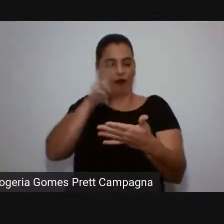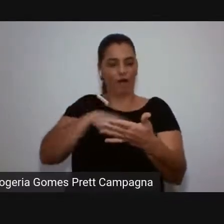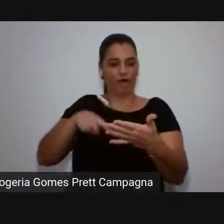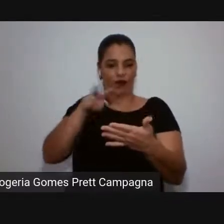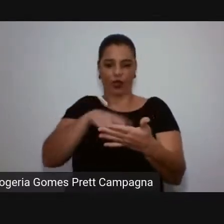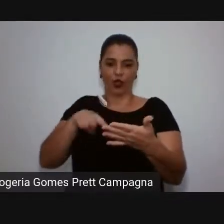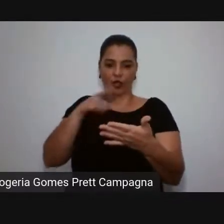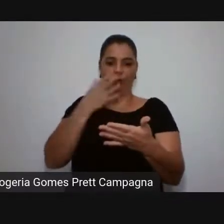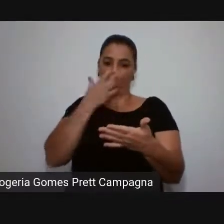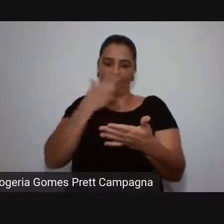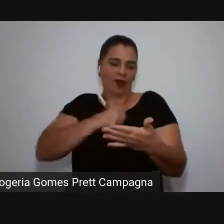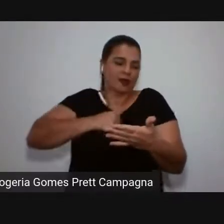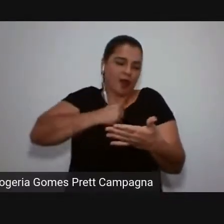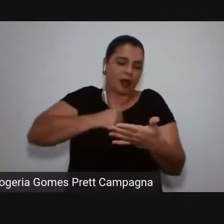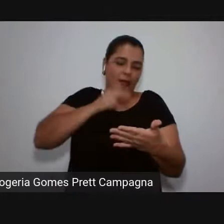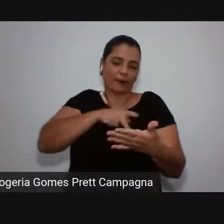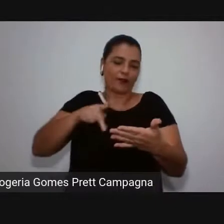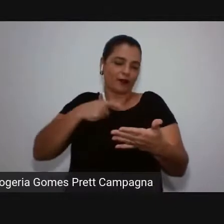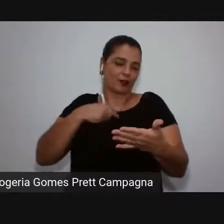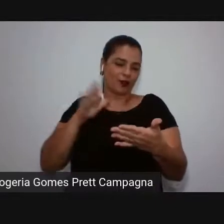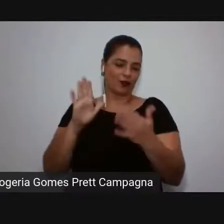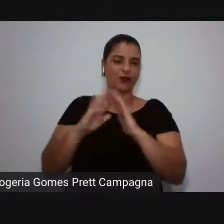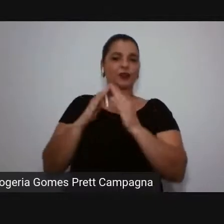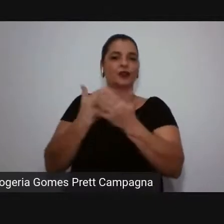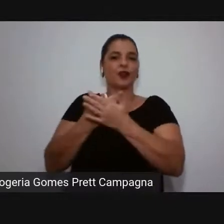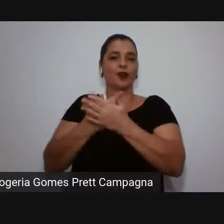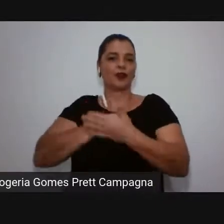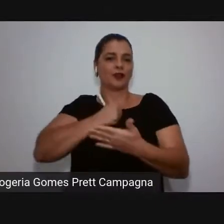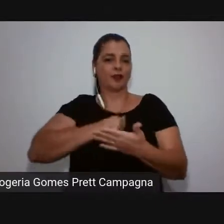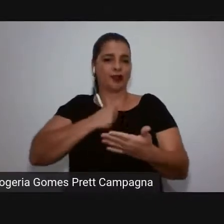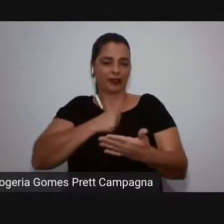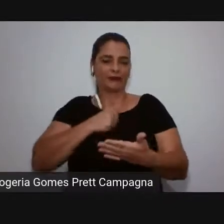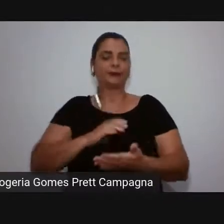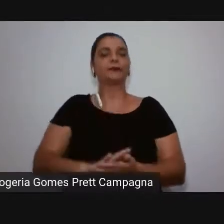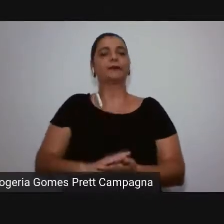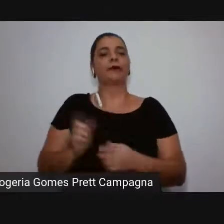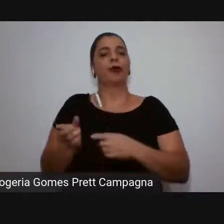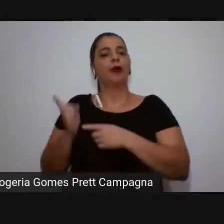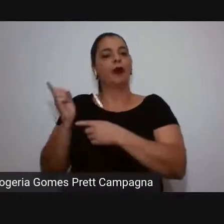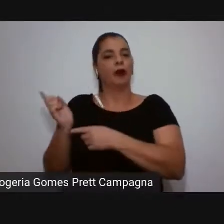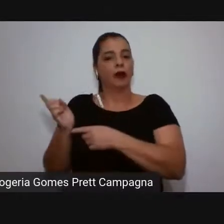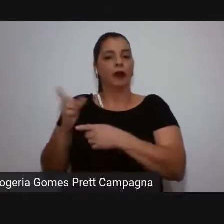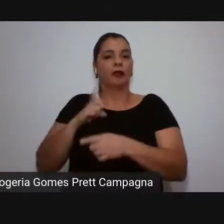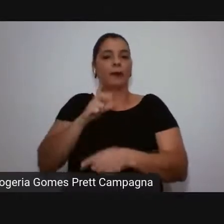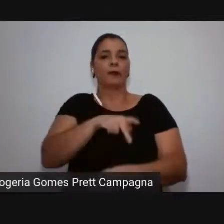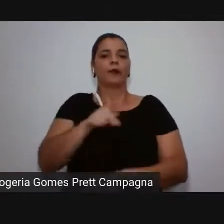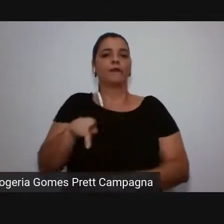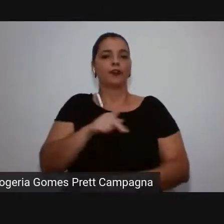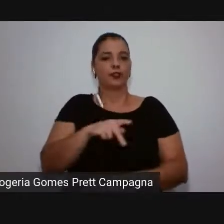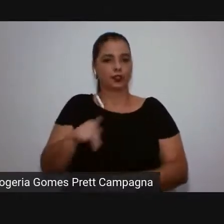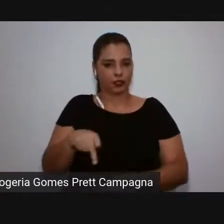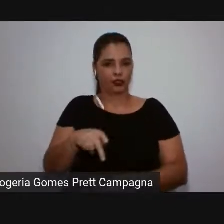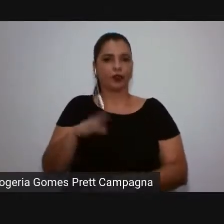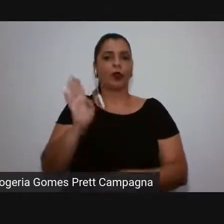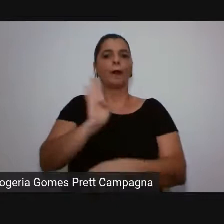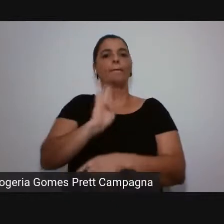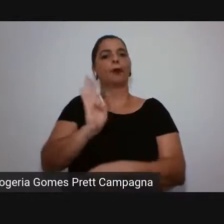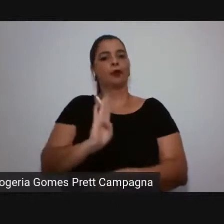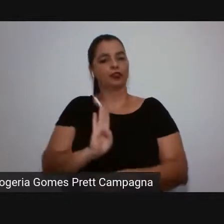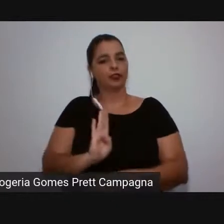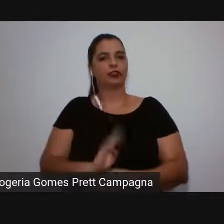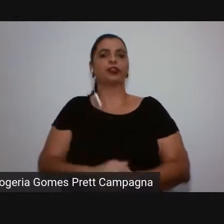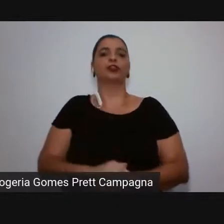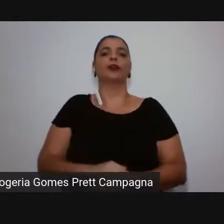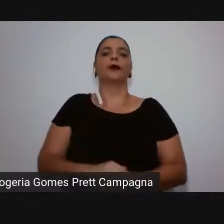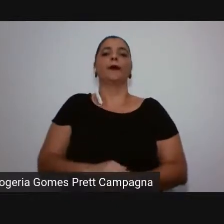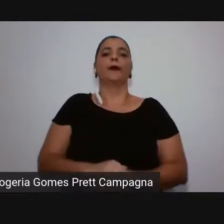estivesse matando a saudade do professor dele. Aqui do lado, eu tenho a professora Emília, de Biologia, que ela falou assim, eu